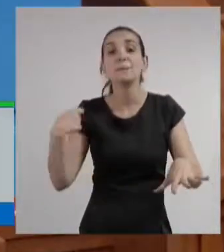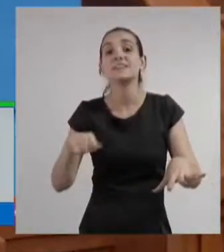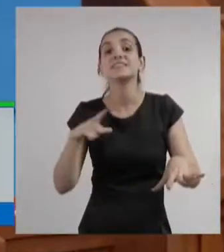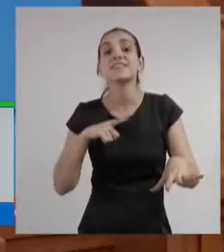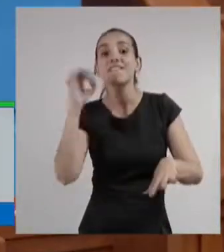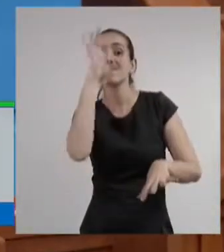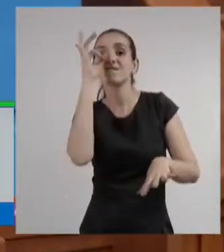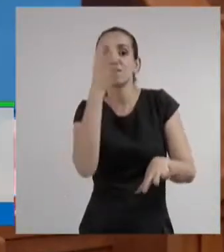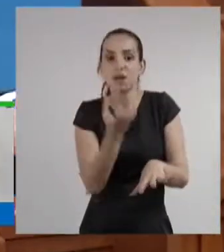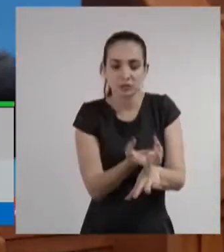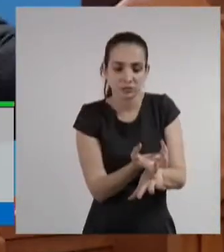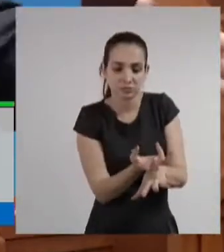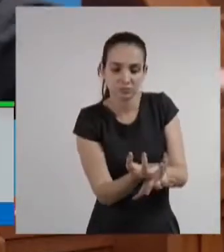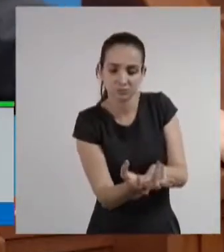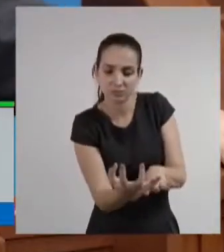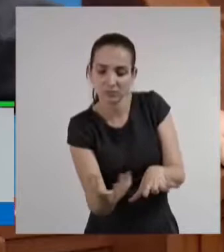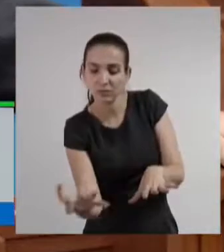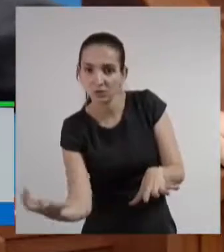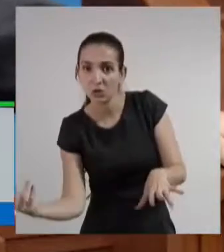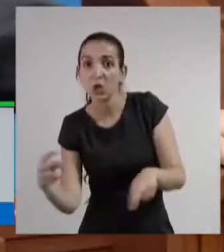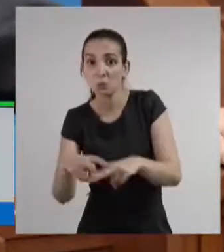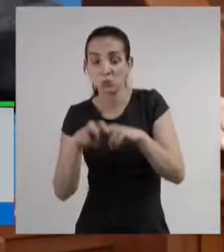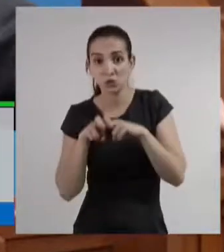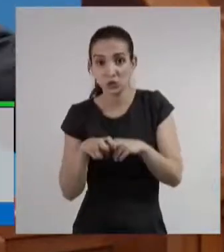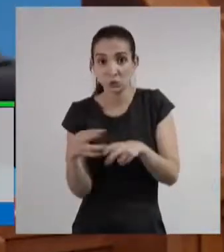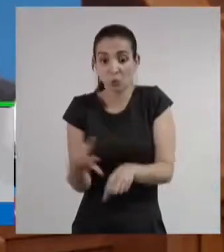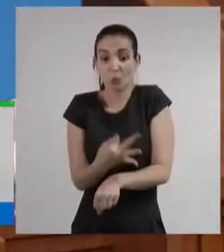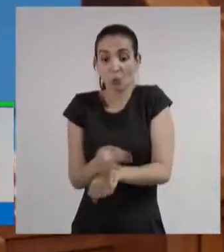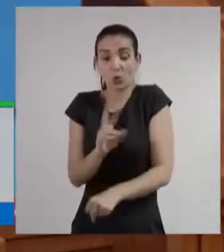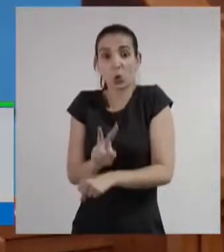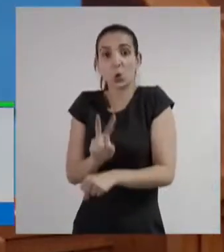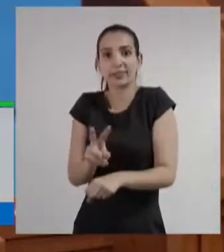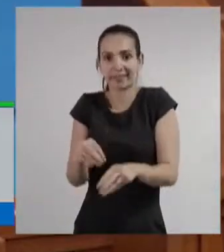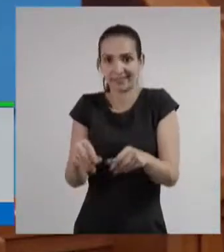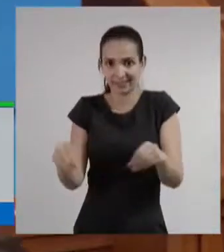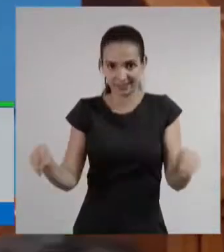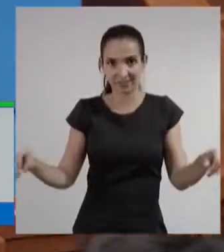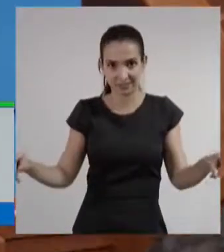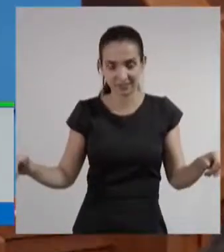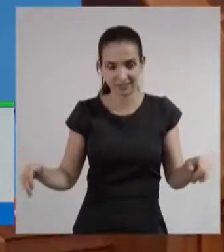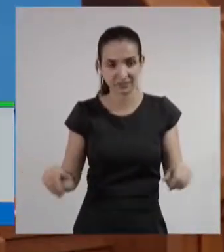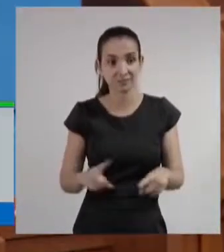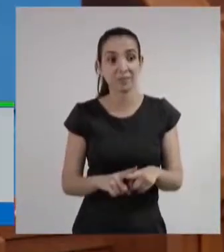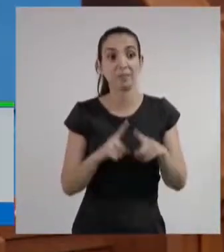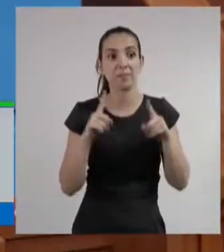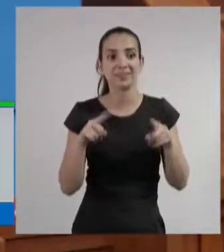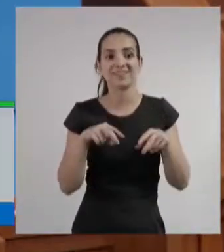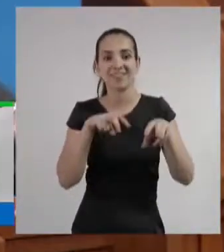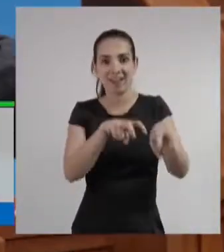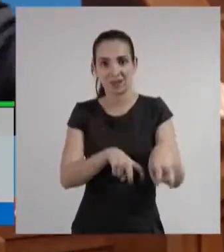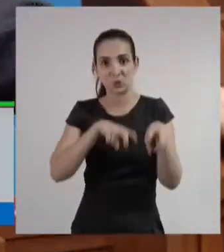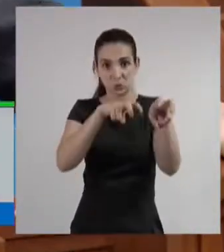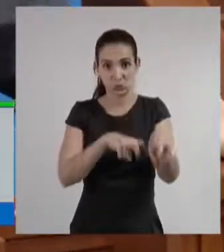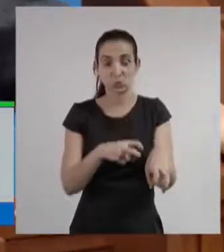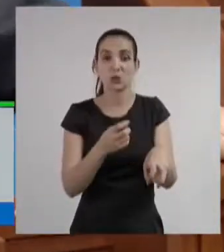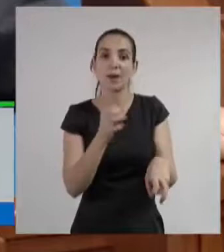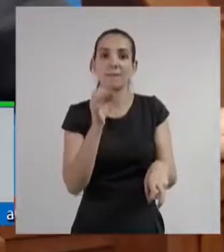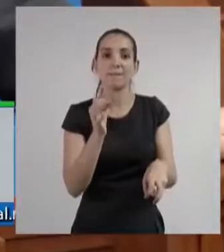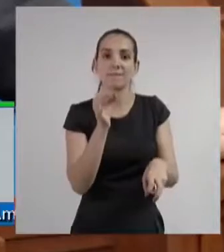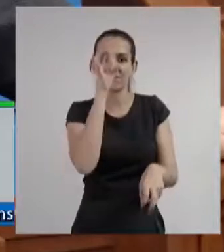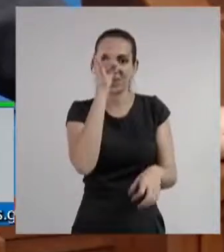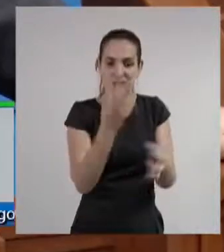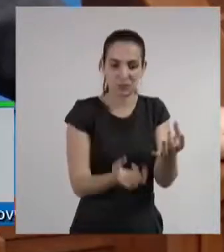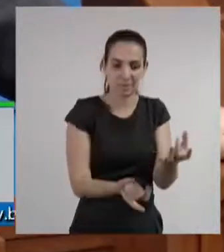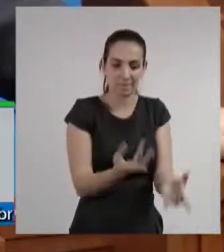nos córregos, menos barrenta. Então, nós vimos lá e conversei